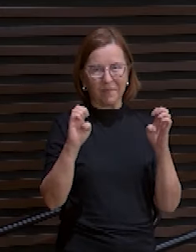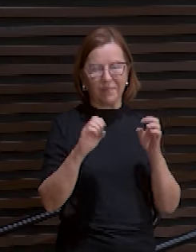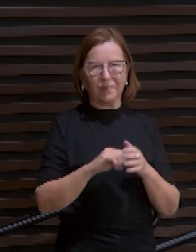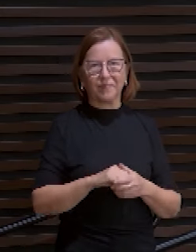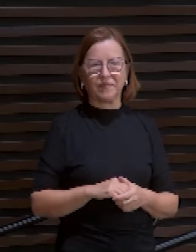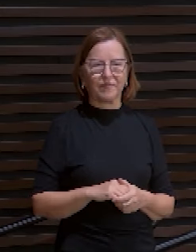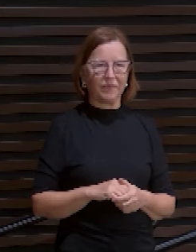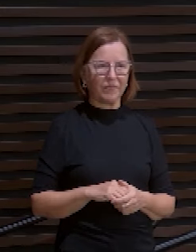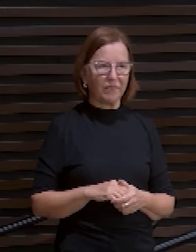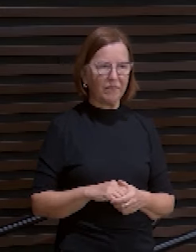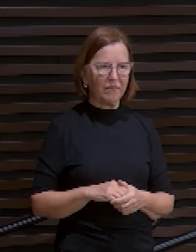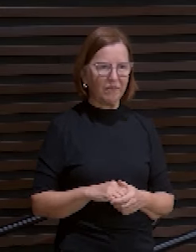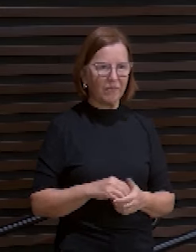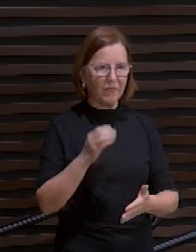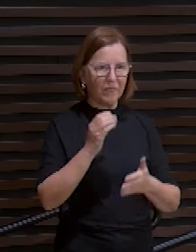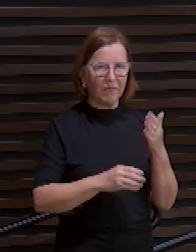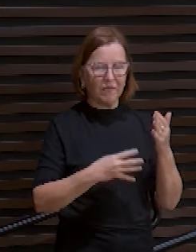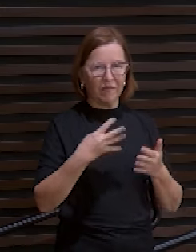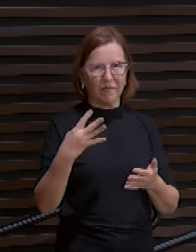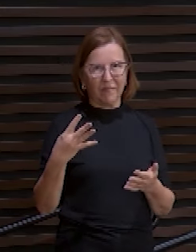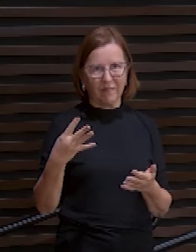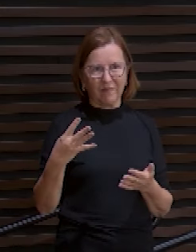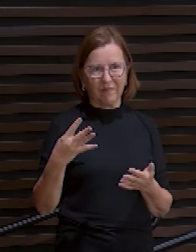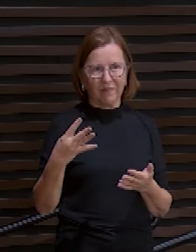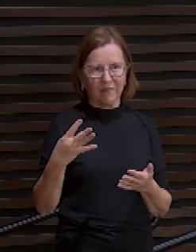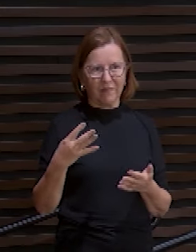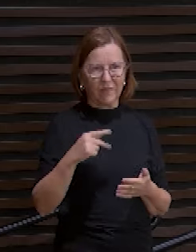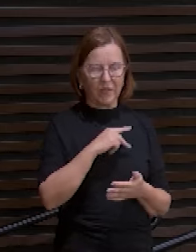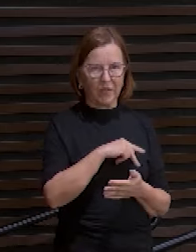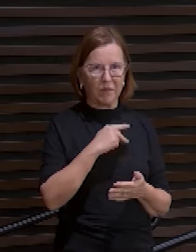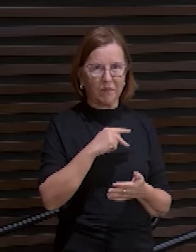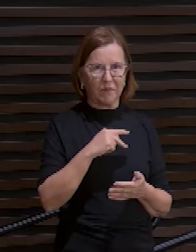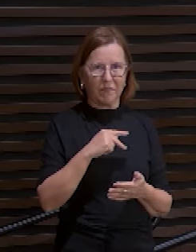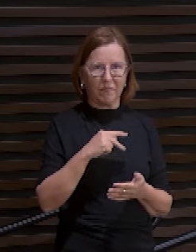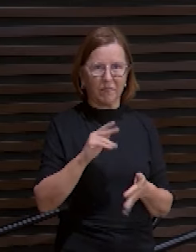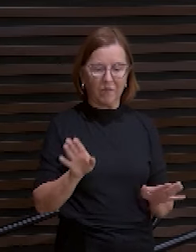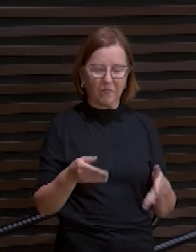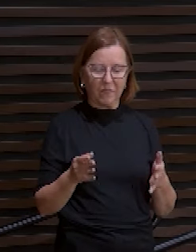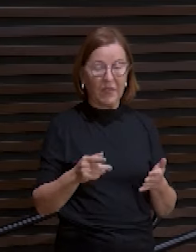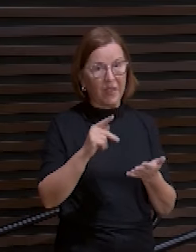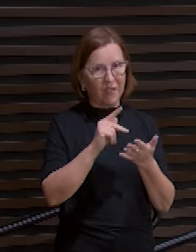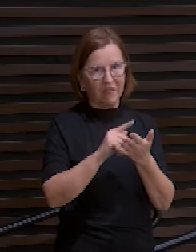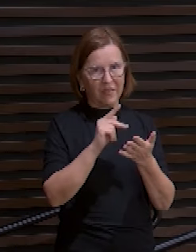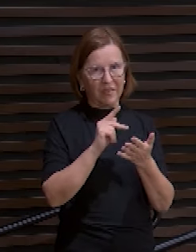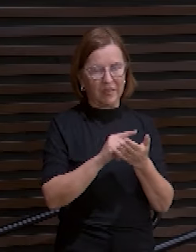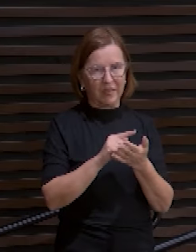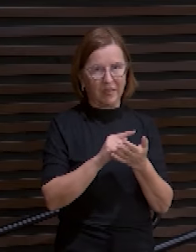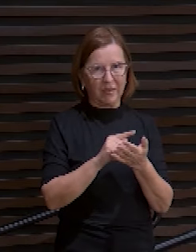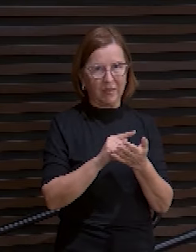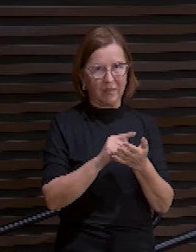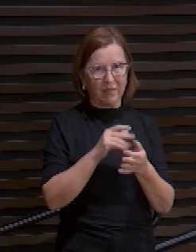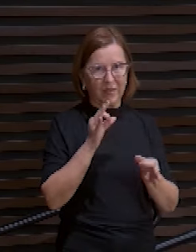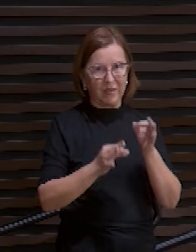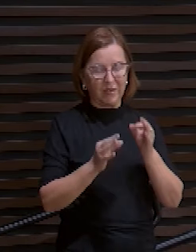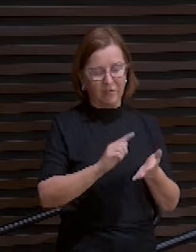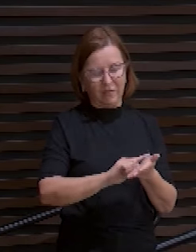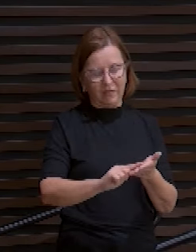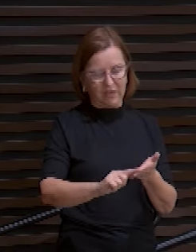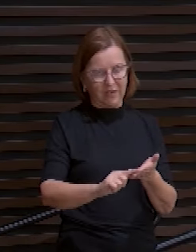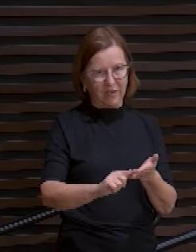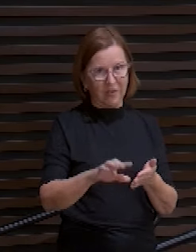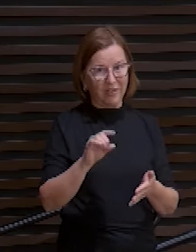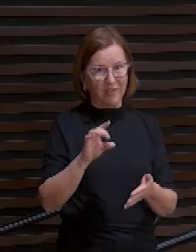Evangelho no capítulo 4 Paulo enfatiza a verdade de que a justificação